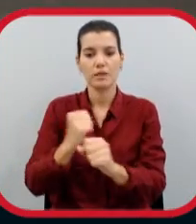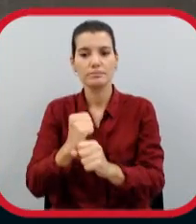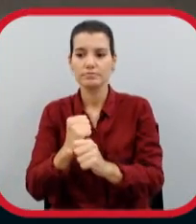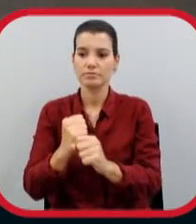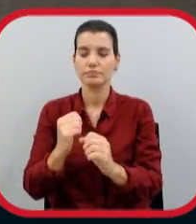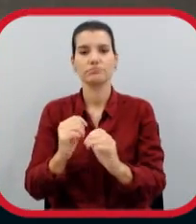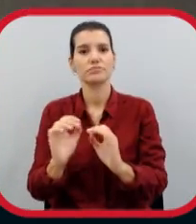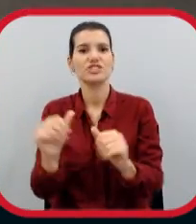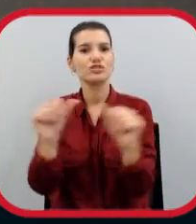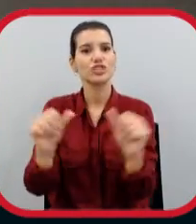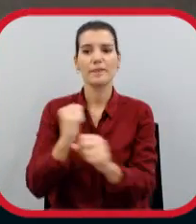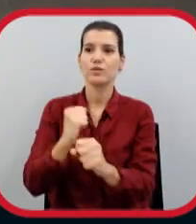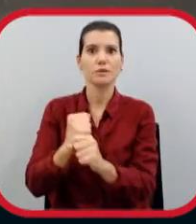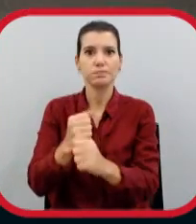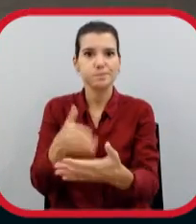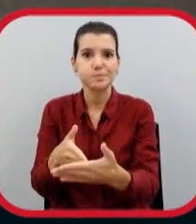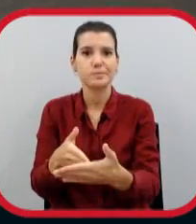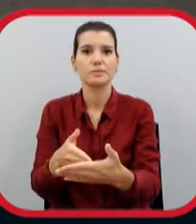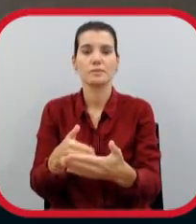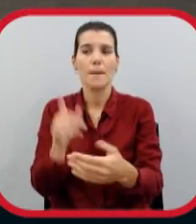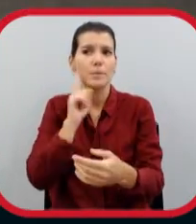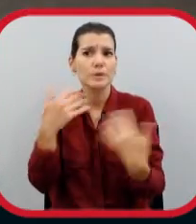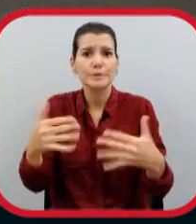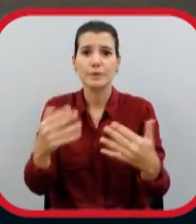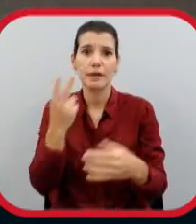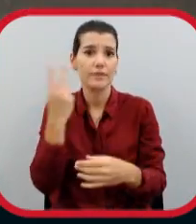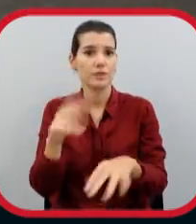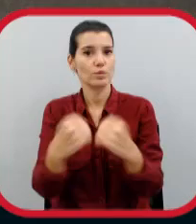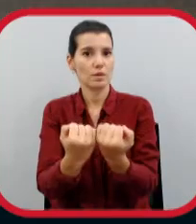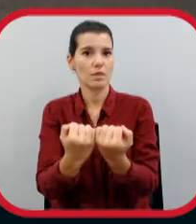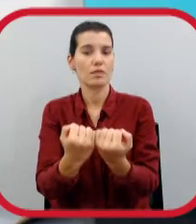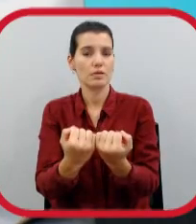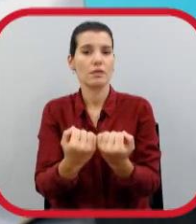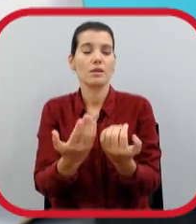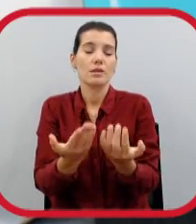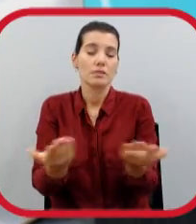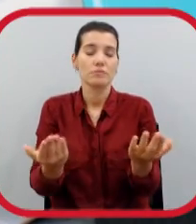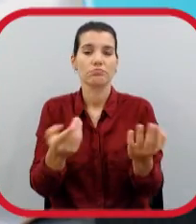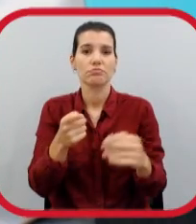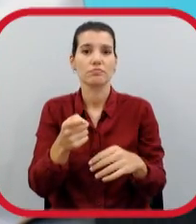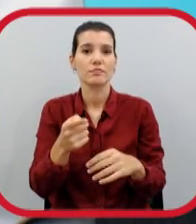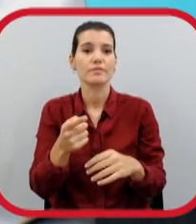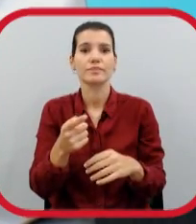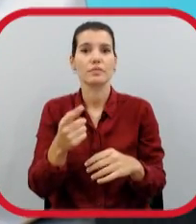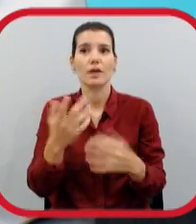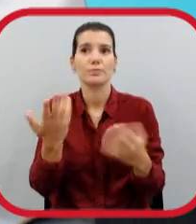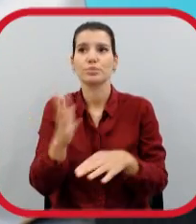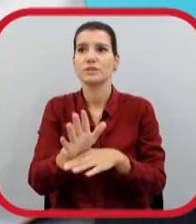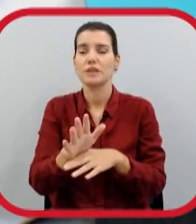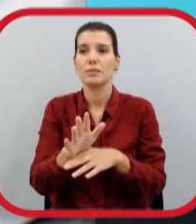a funcionalidades ou operacionais de sistemas que são vitais para a vida da sociedade.